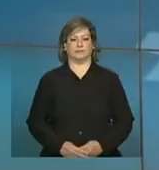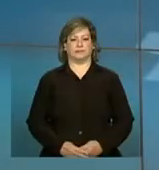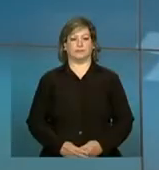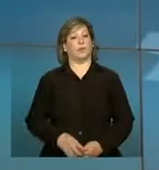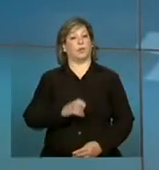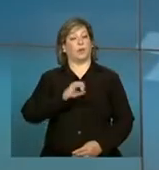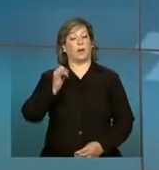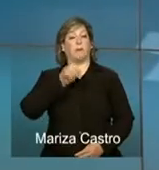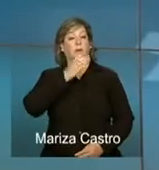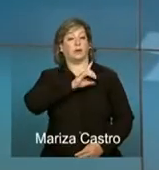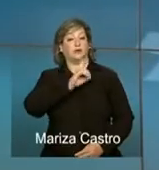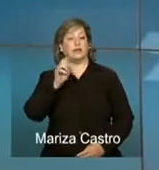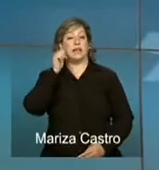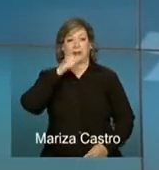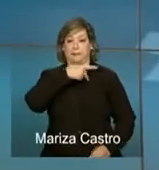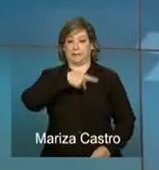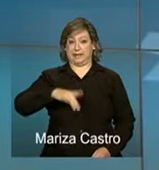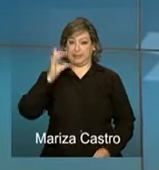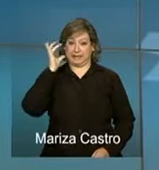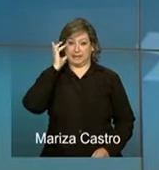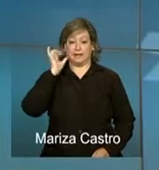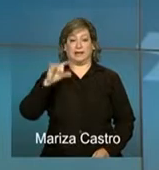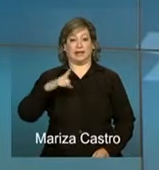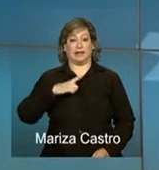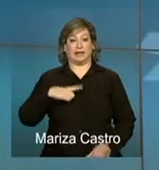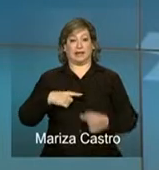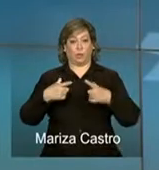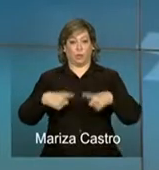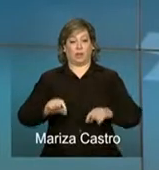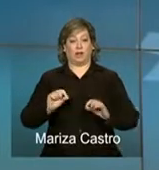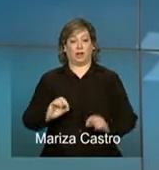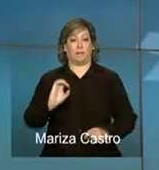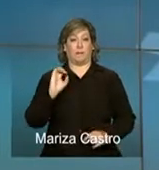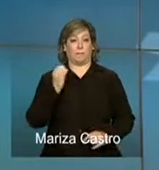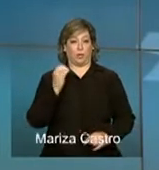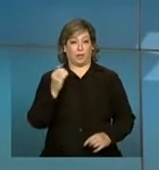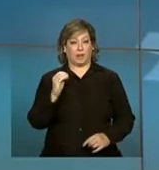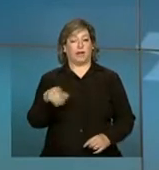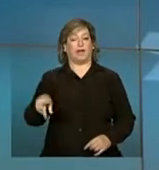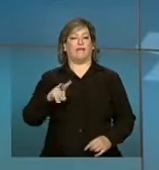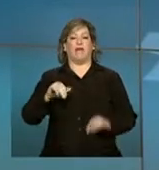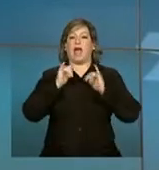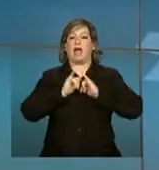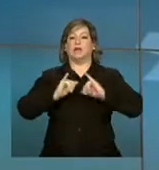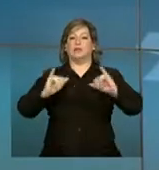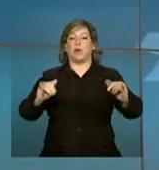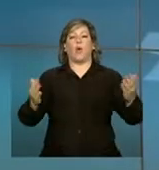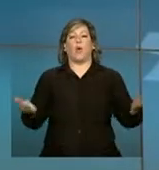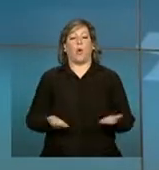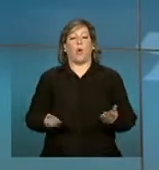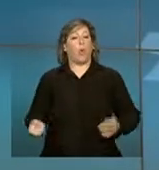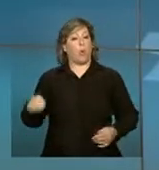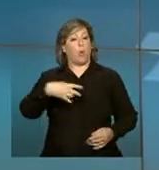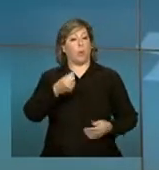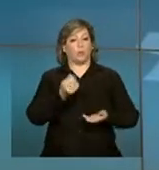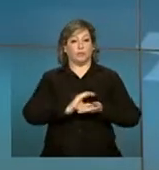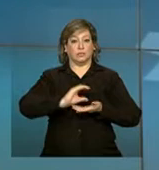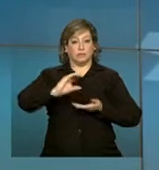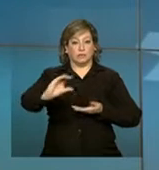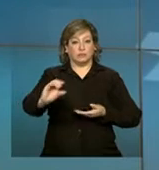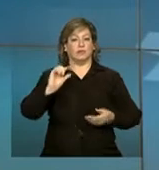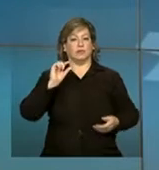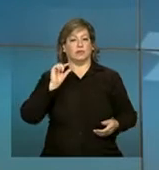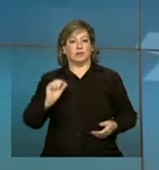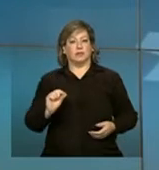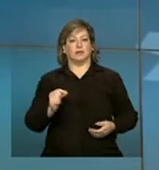Olá, bom dia. A presidenta Dilma Rousseff está em Porto Alegre. Ela vai anunciar hoje novos investimentos em